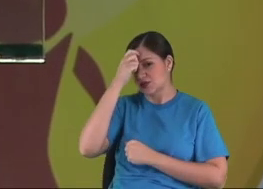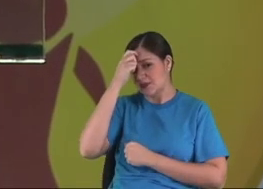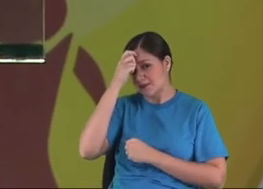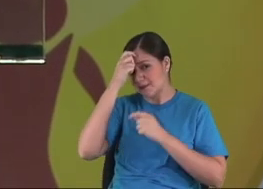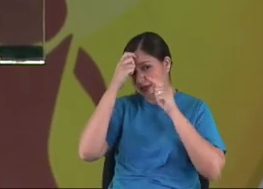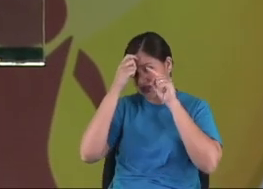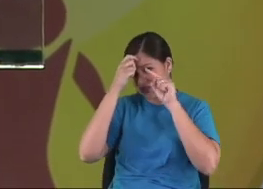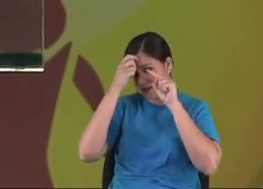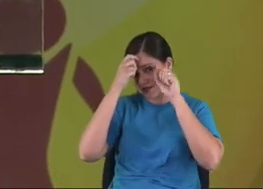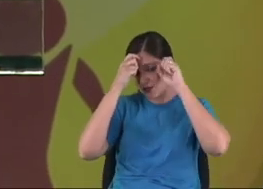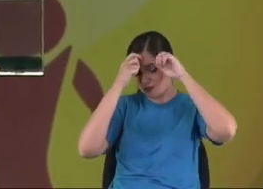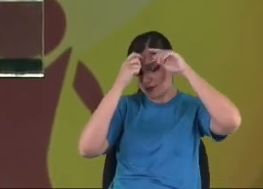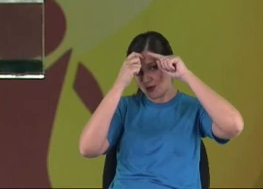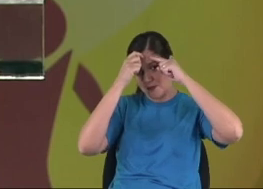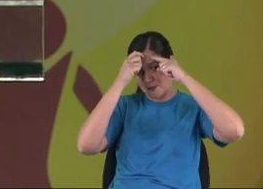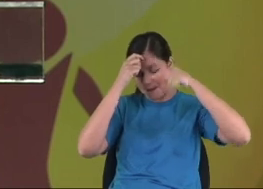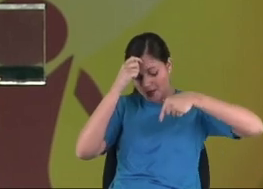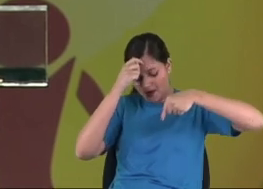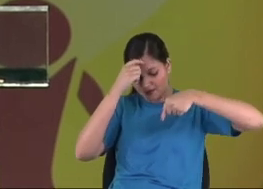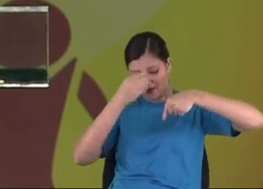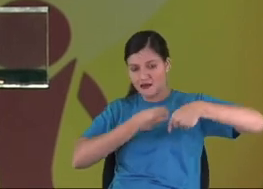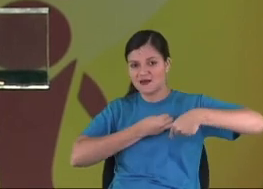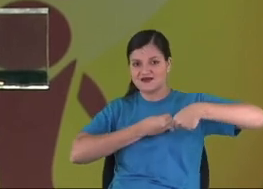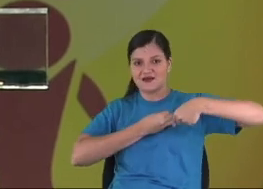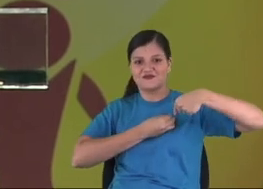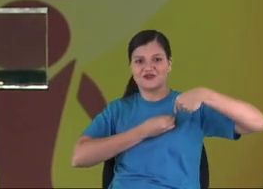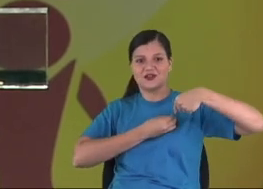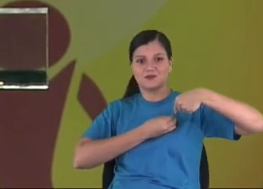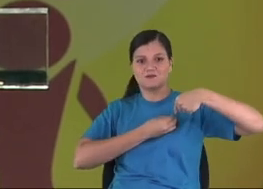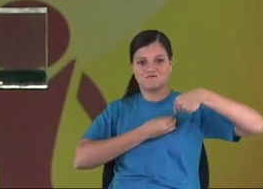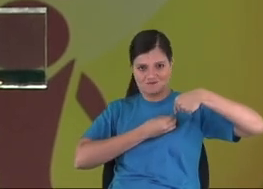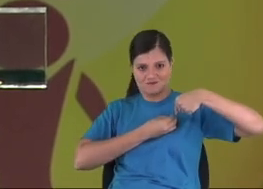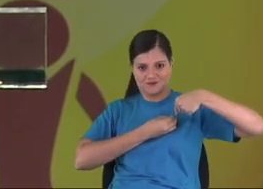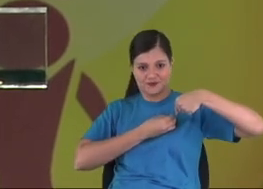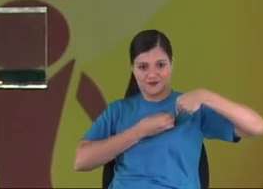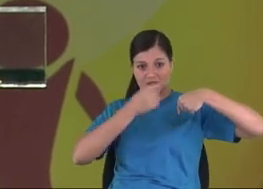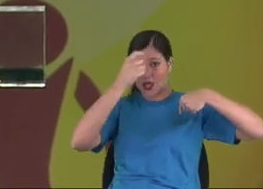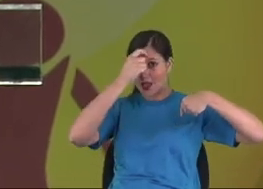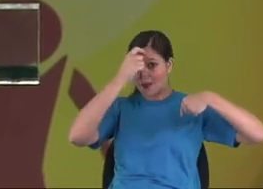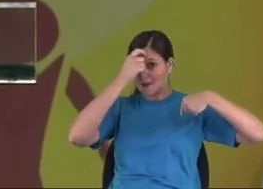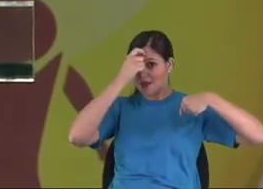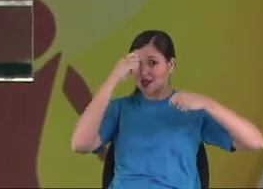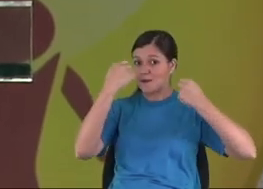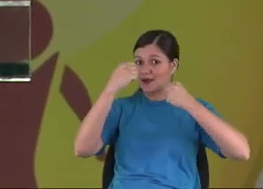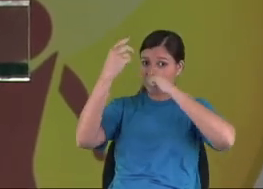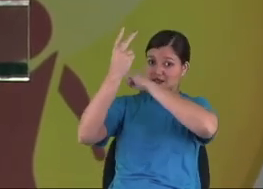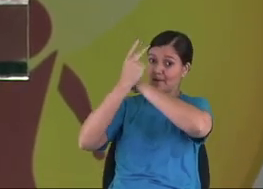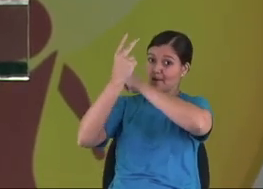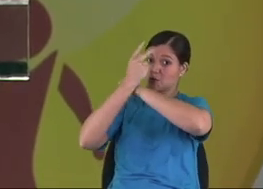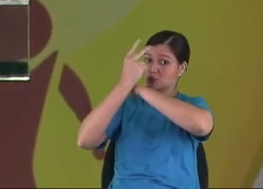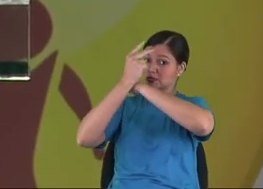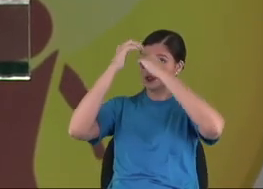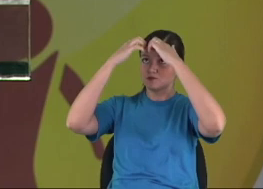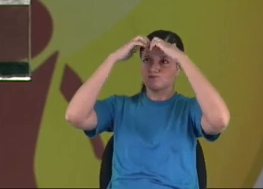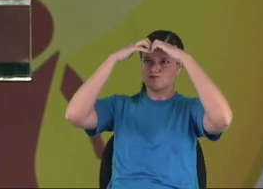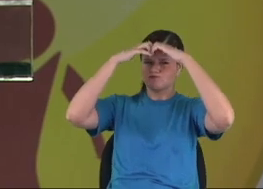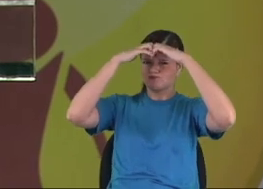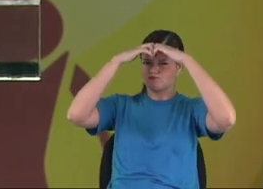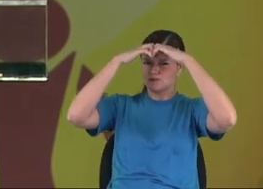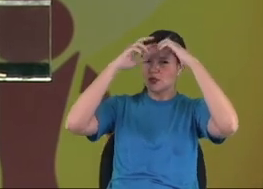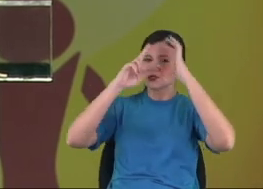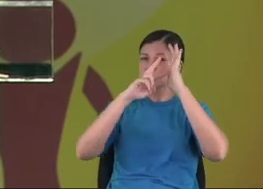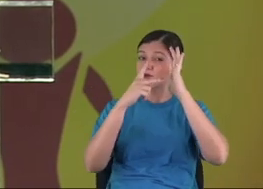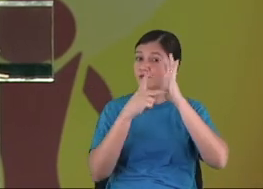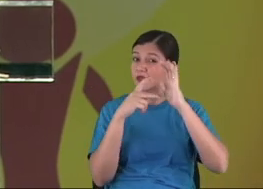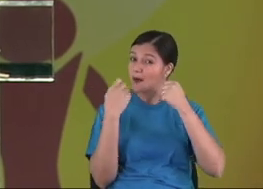flui a vida, ou ali determina o curso da sua vida. Isso aqui, você tem que proteger a mente da criança. Isso significa que você